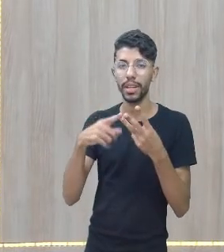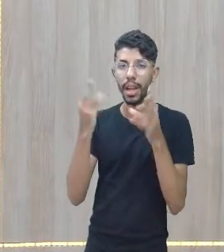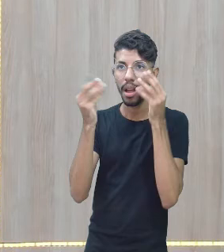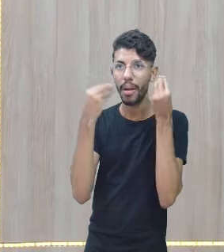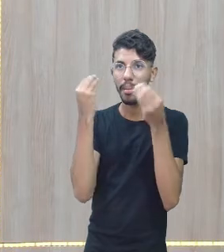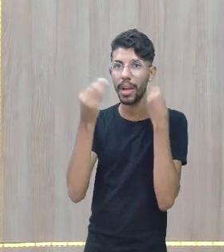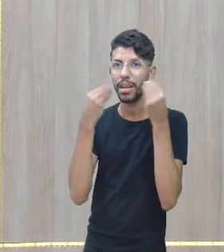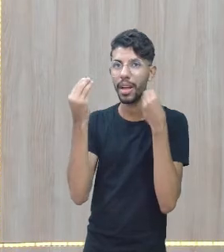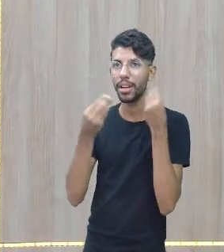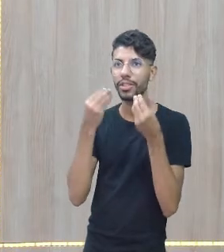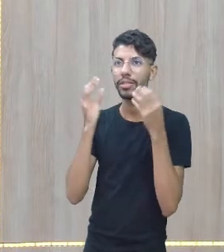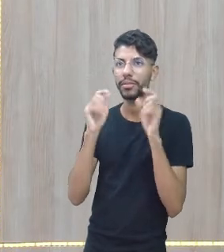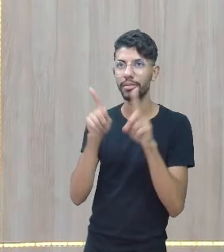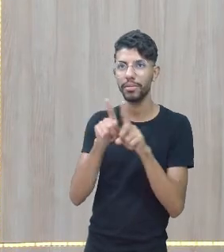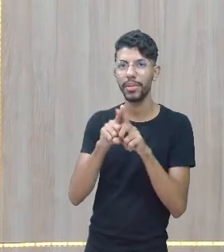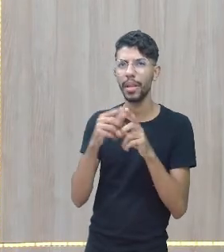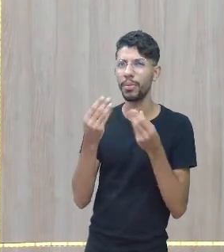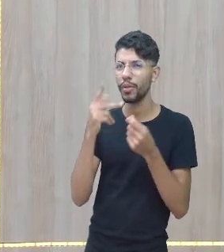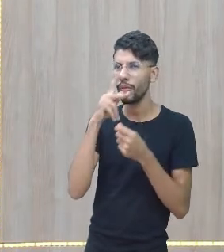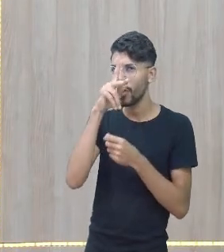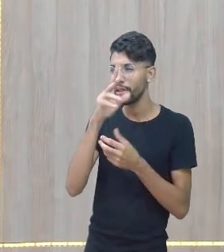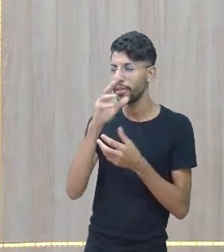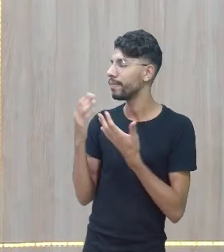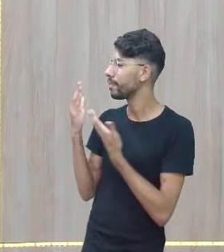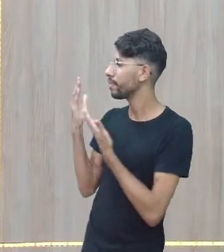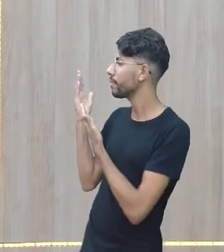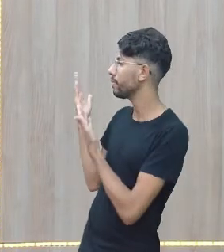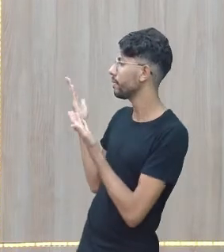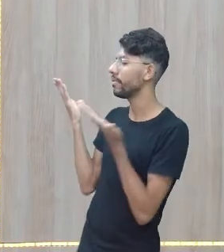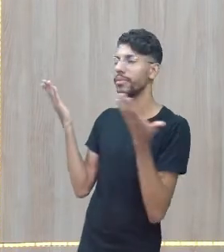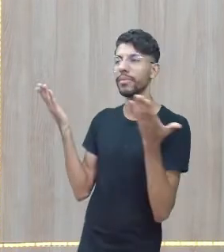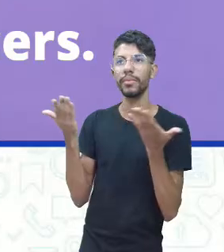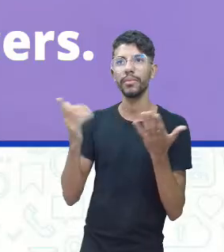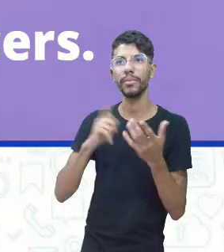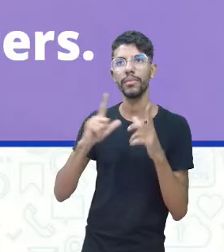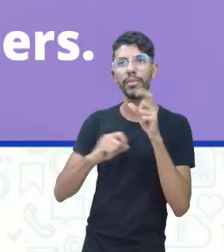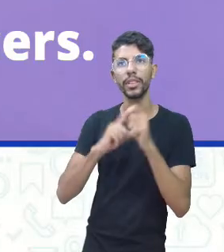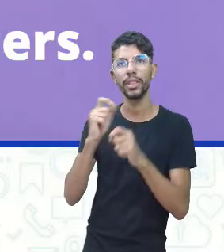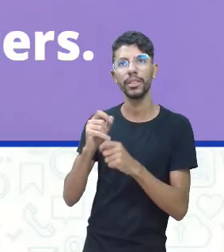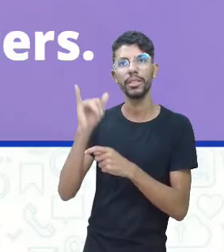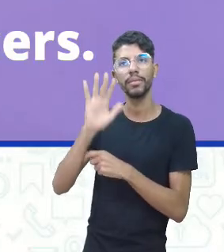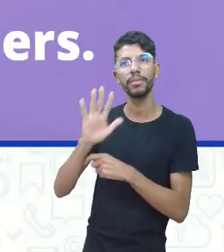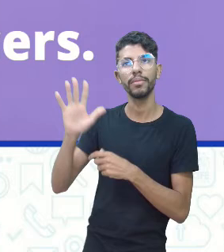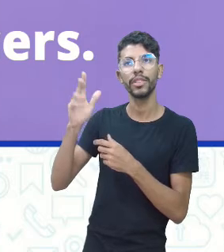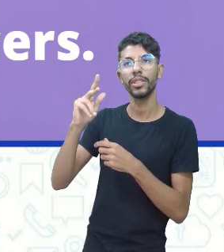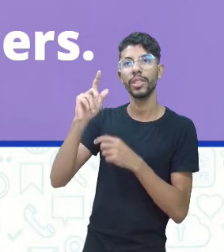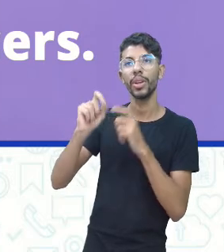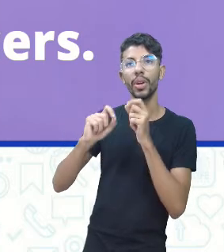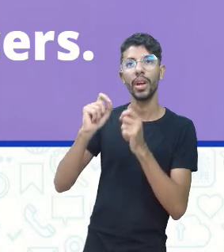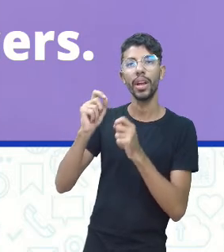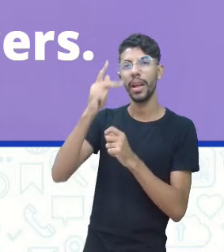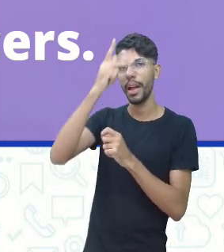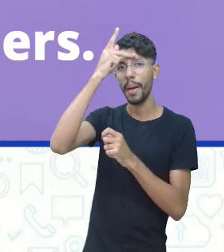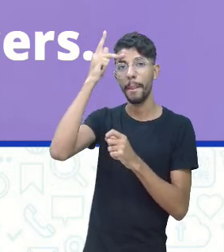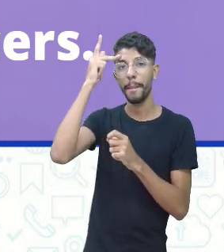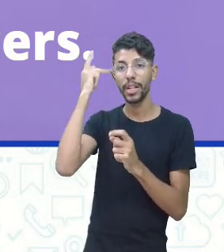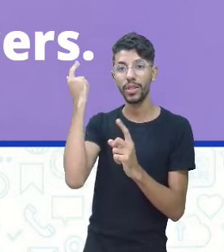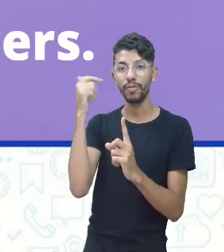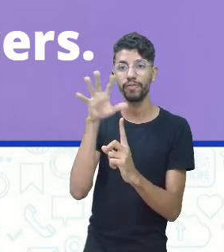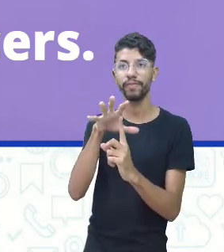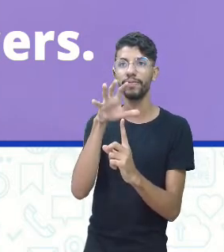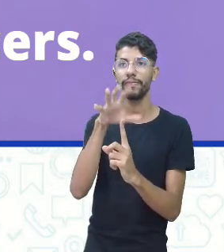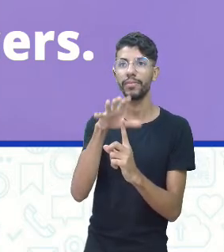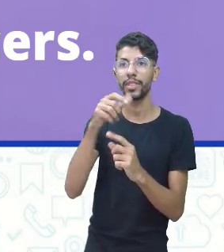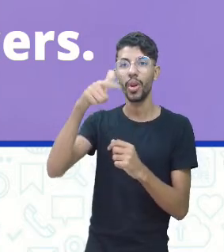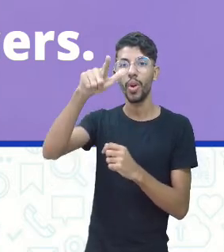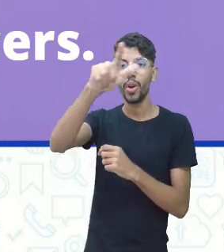maquiagem, também bem fortes. Então, a gente tem essa figura inusitada do influencer, que é aquele que influencia